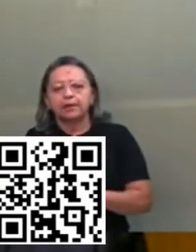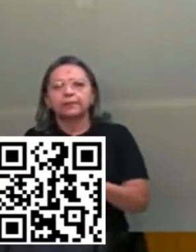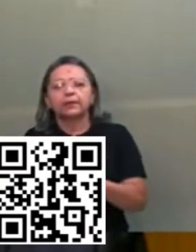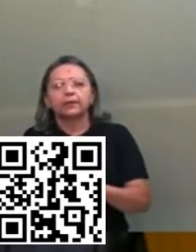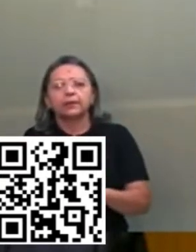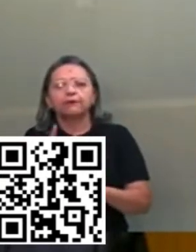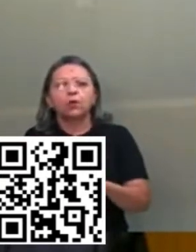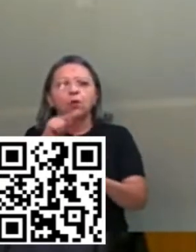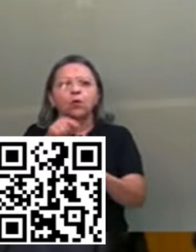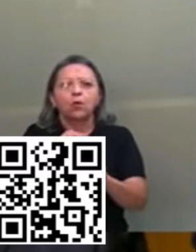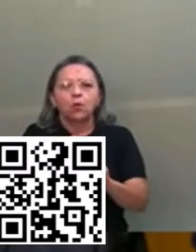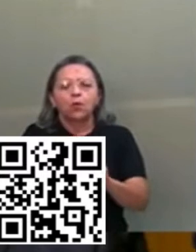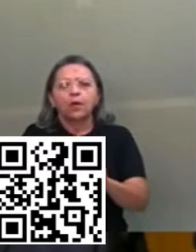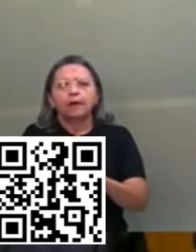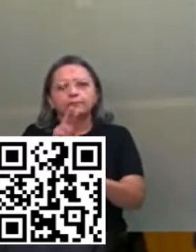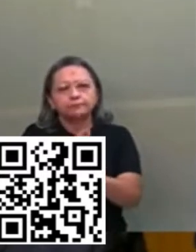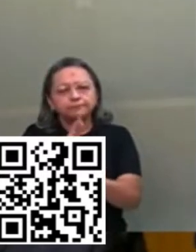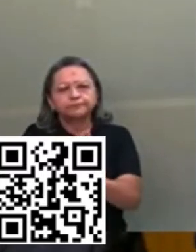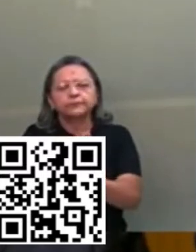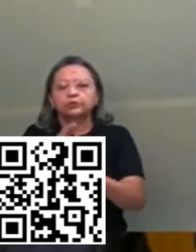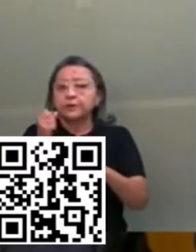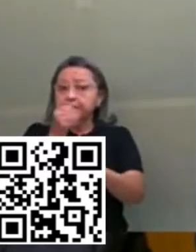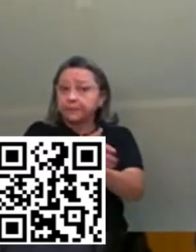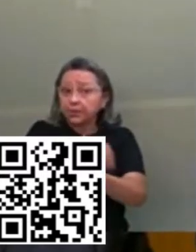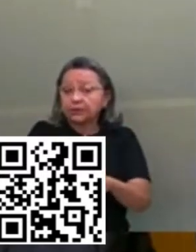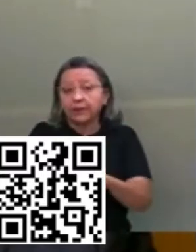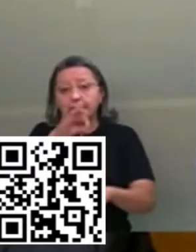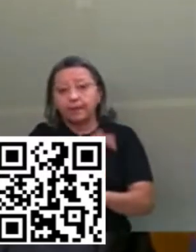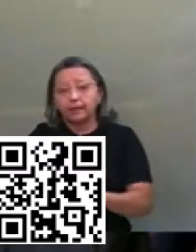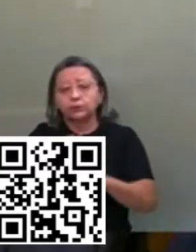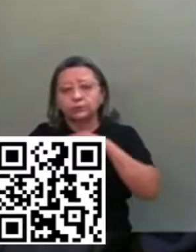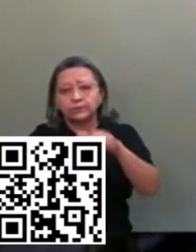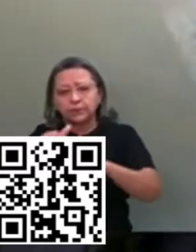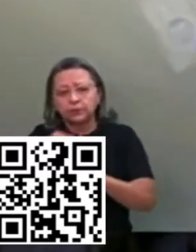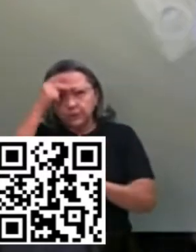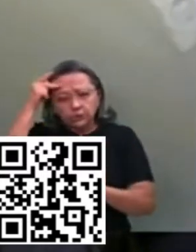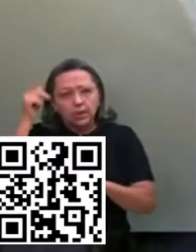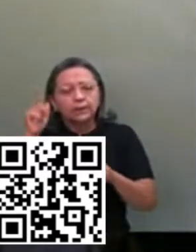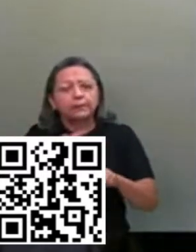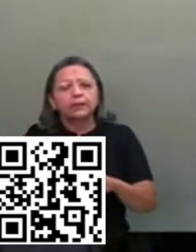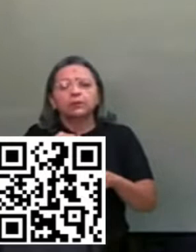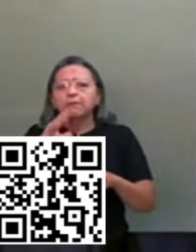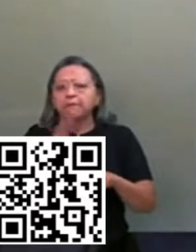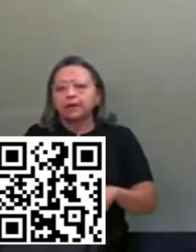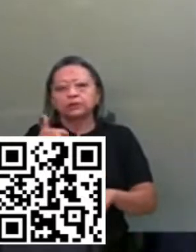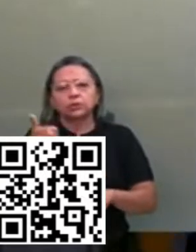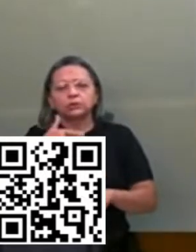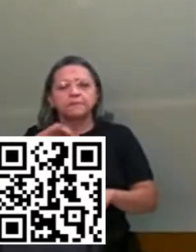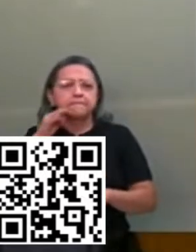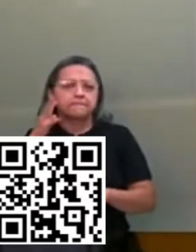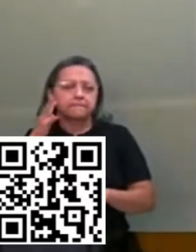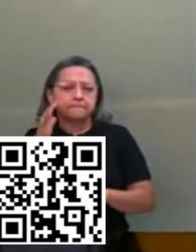teve por finalidade a preservação de empregos e da renda dos trabalhadores, mantendo mais de 12 milhões de